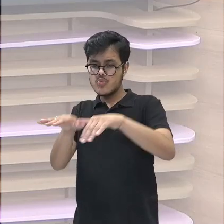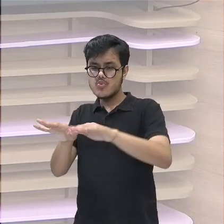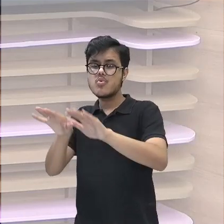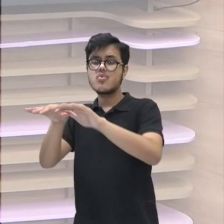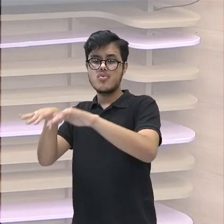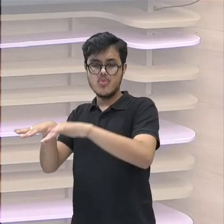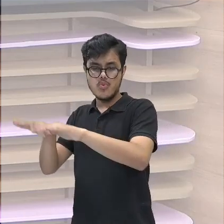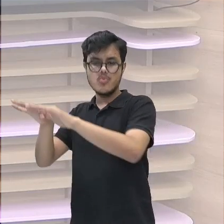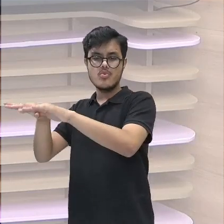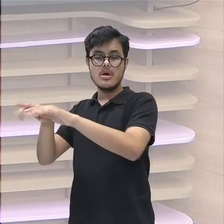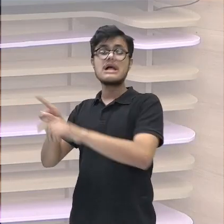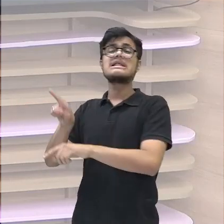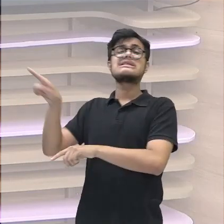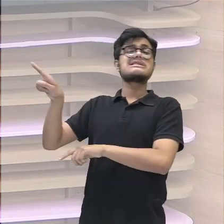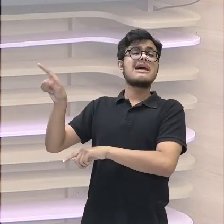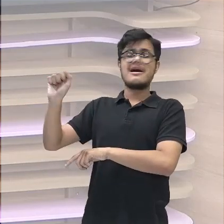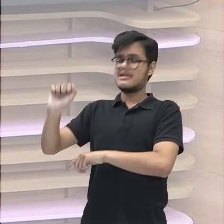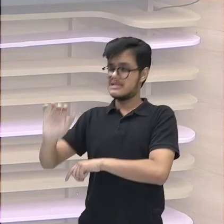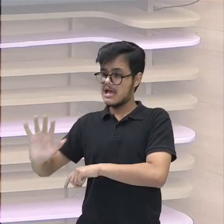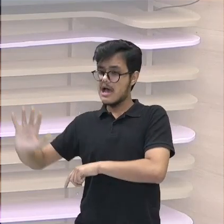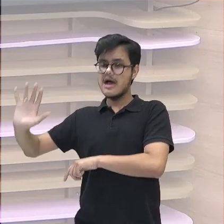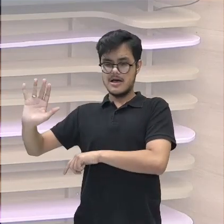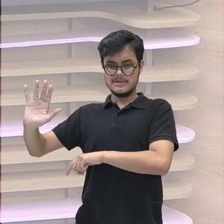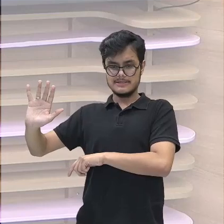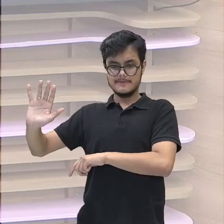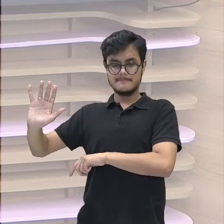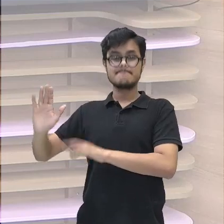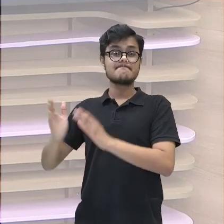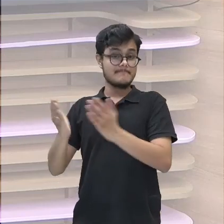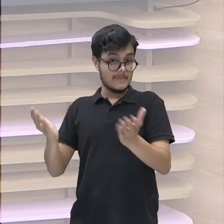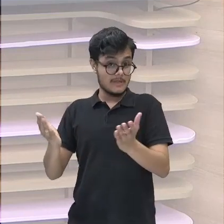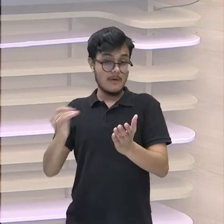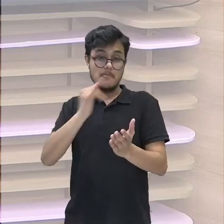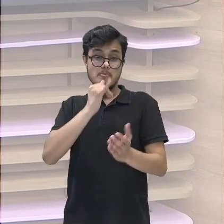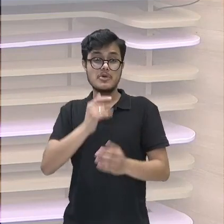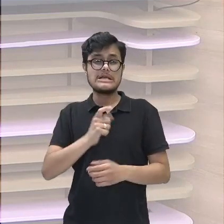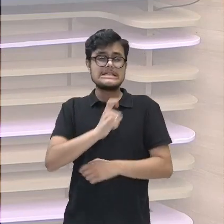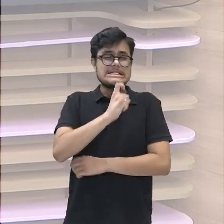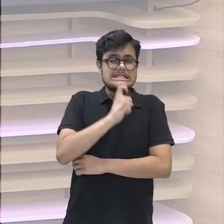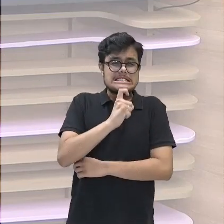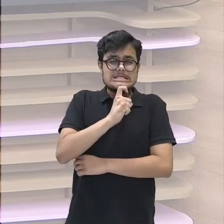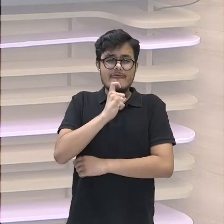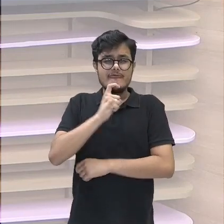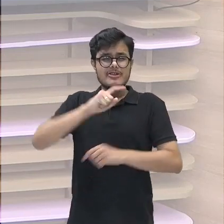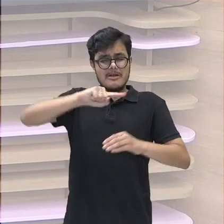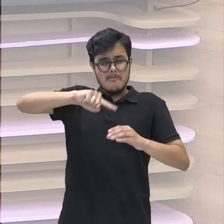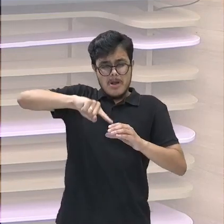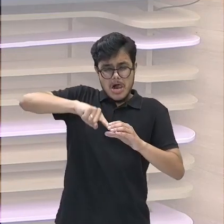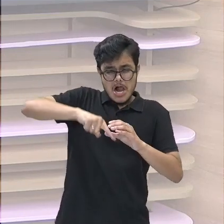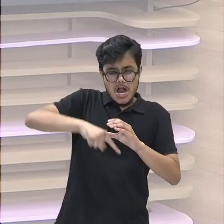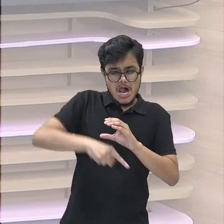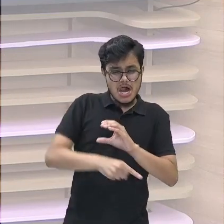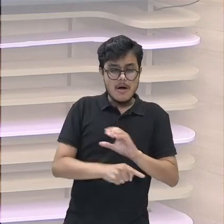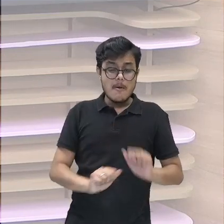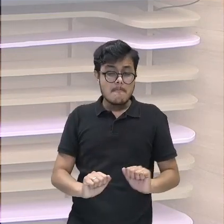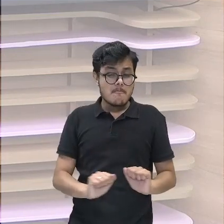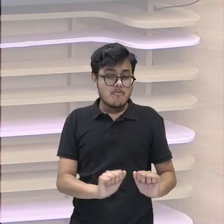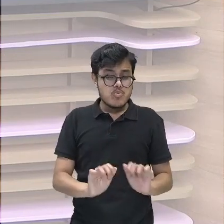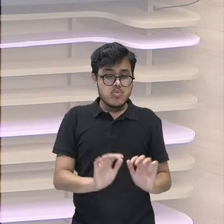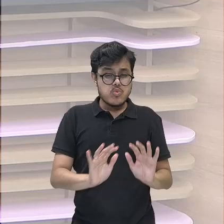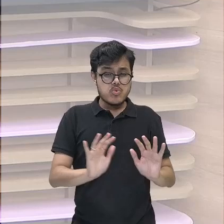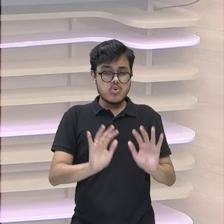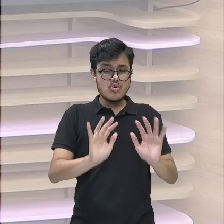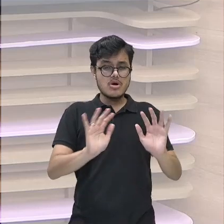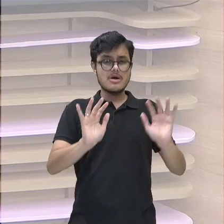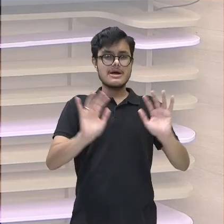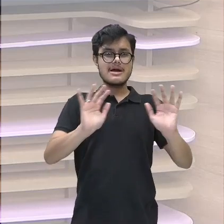costa da Ásia. E aí aquelas águas mais frias e profundas, elas vão subir, né? E aí vai